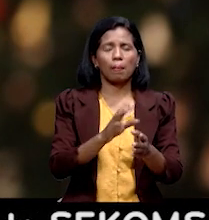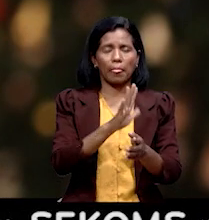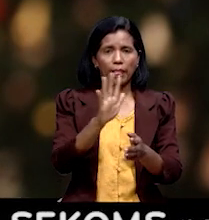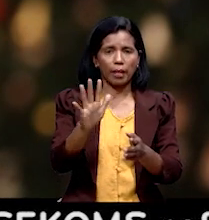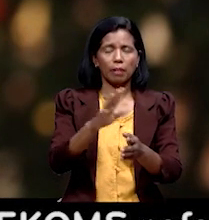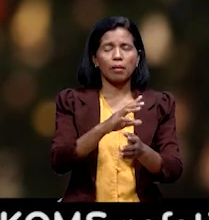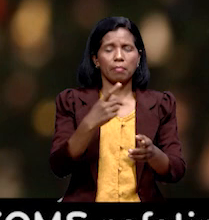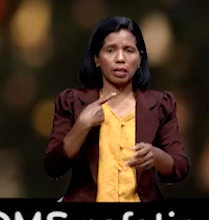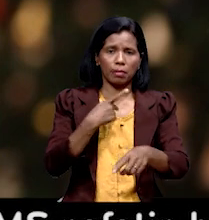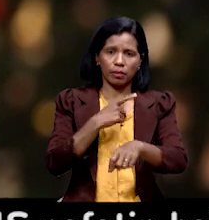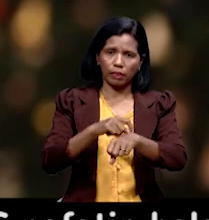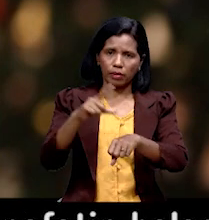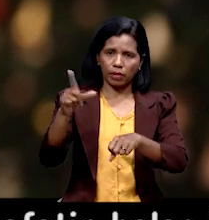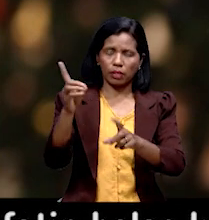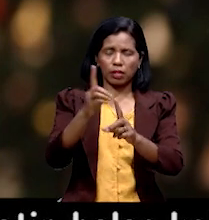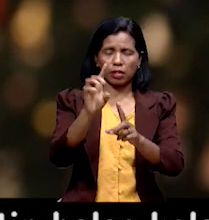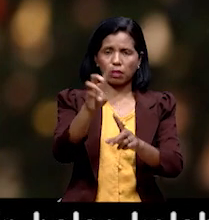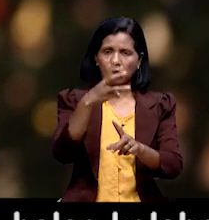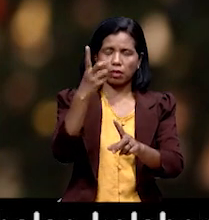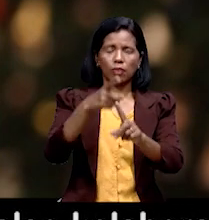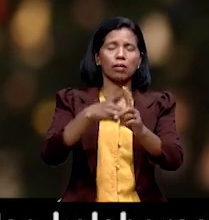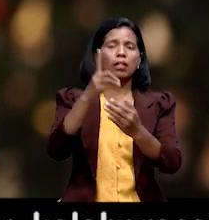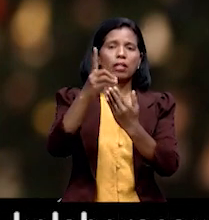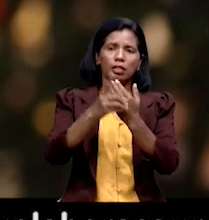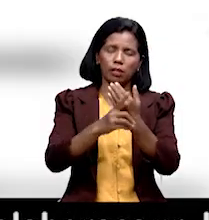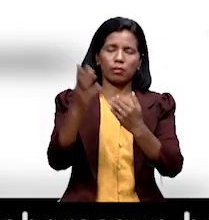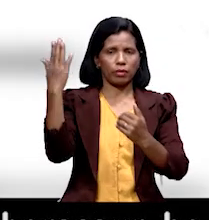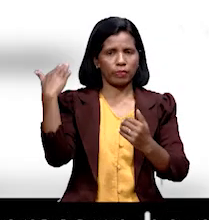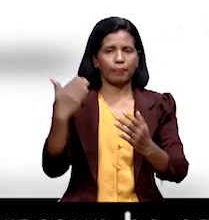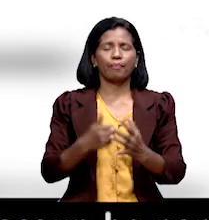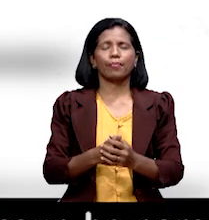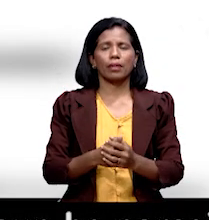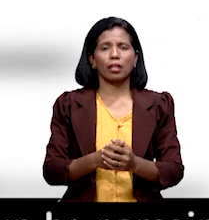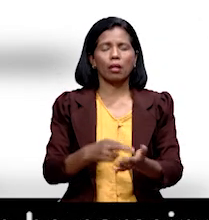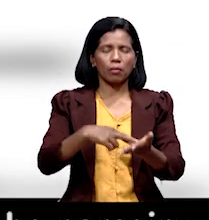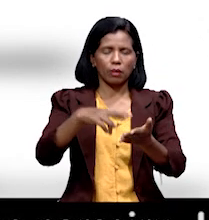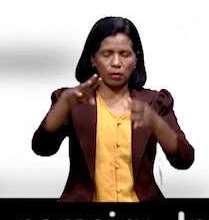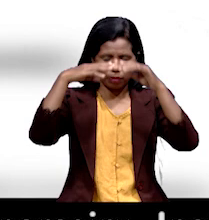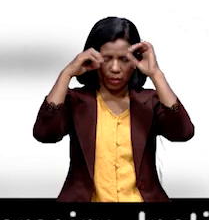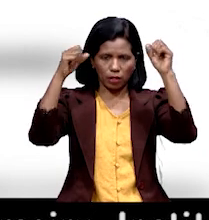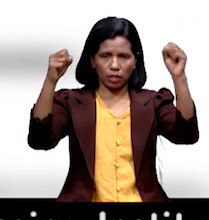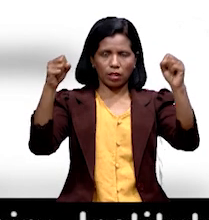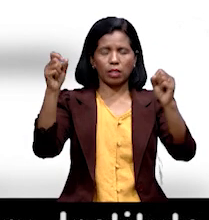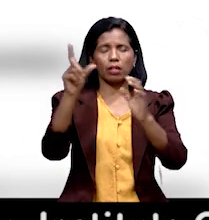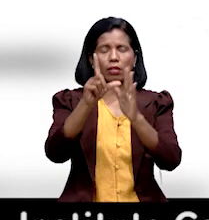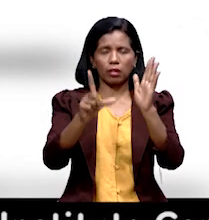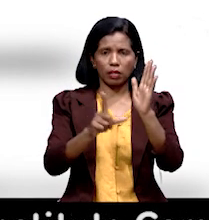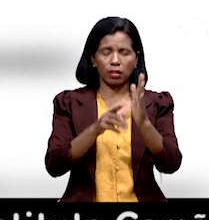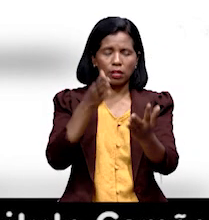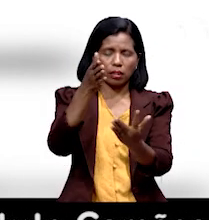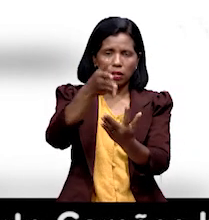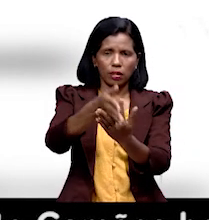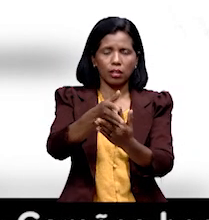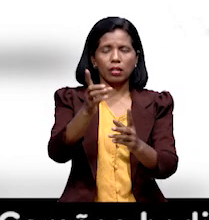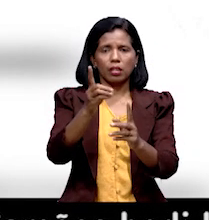a Lourança Nulo Recin em Fulano Dezembro, Liubá. A promulgação do Presidente da República, lei netama em vigor, e a loron